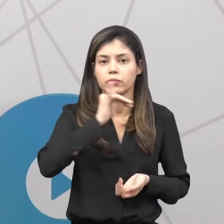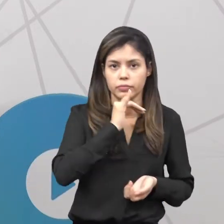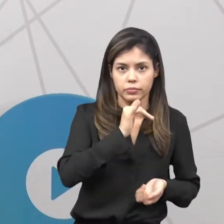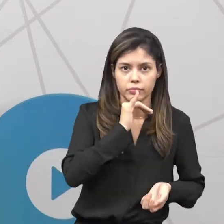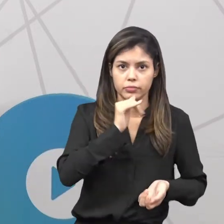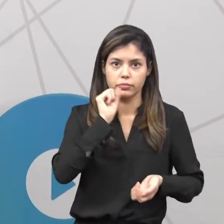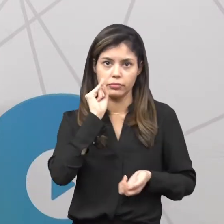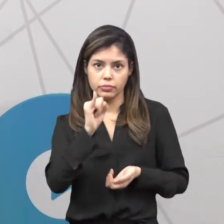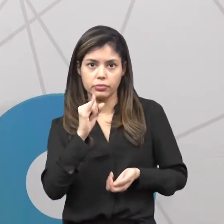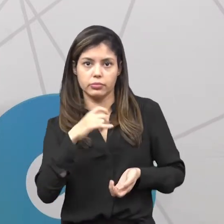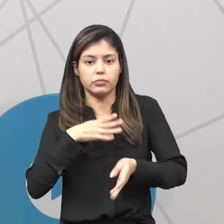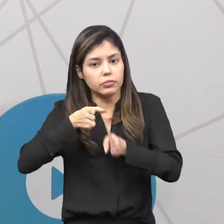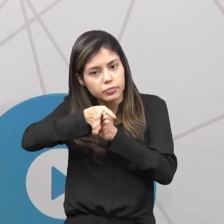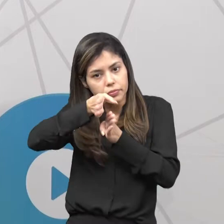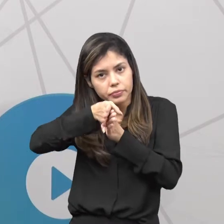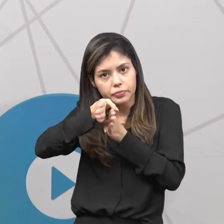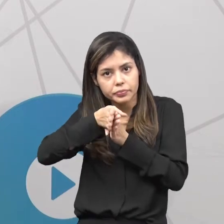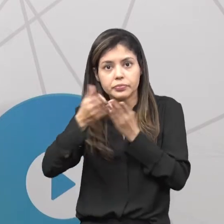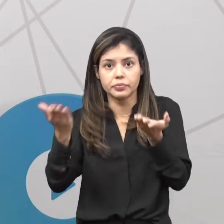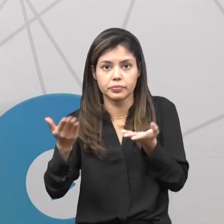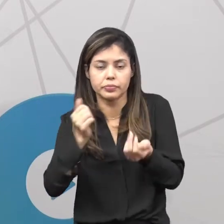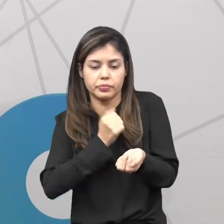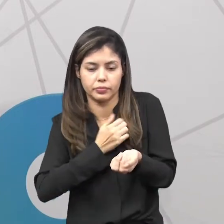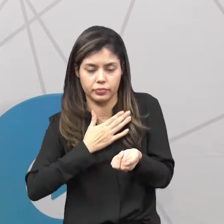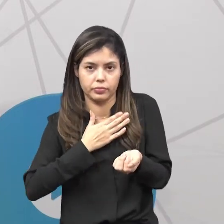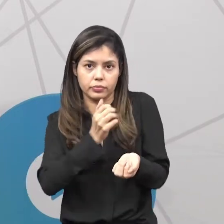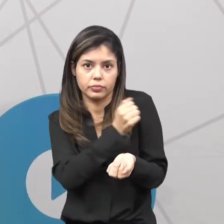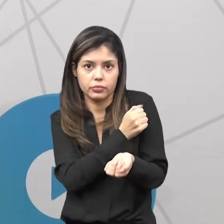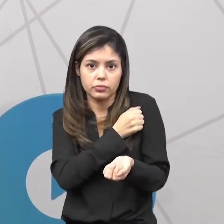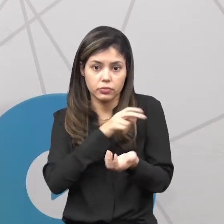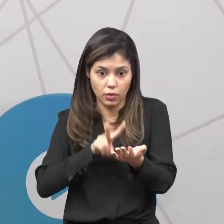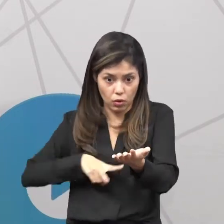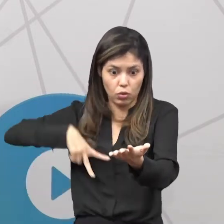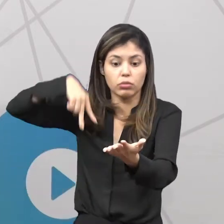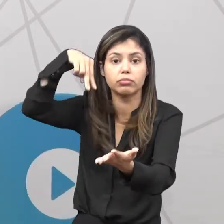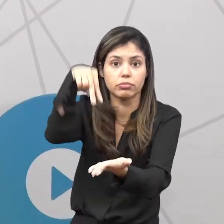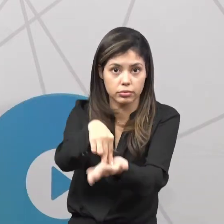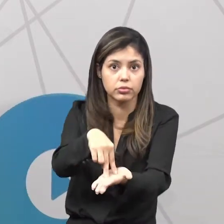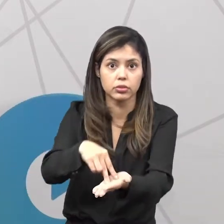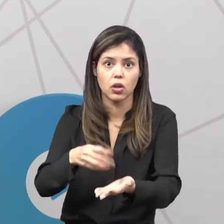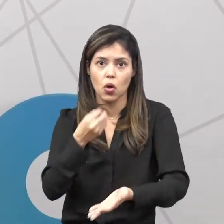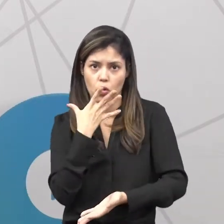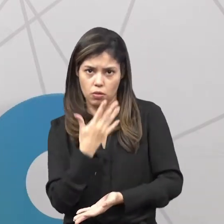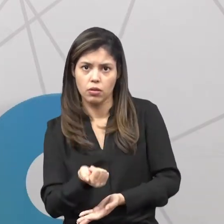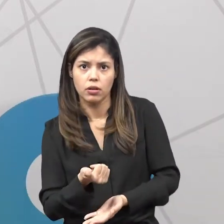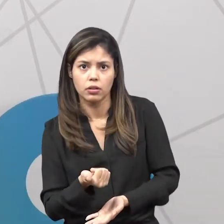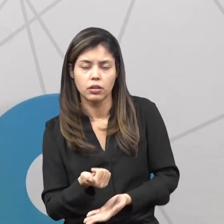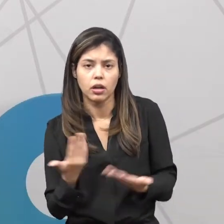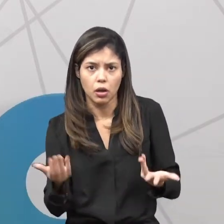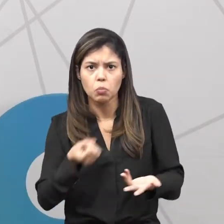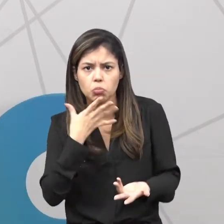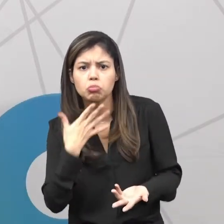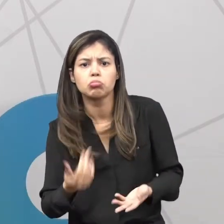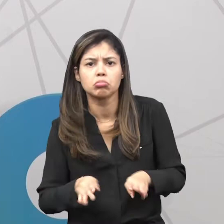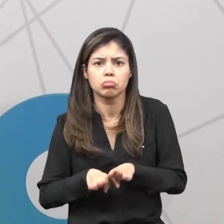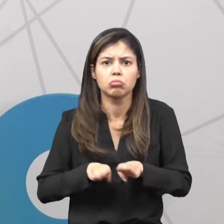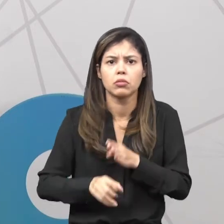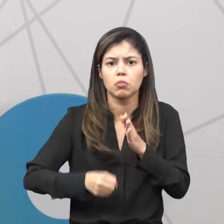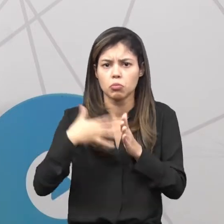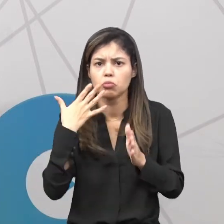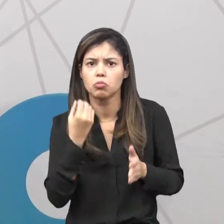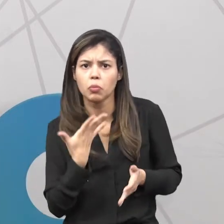eu quiser aconselhar um atleta ou se o meu aluno ele tem um salto muito bom no início do ano, eu posso aconselhá-lo que